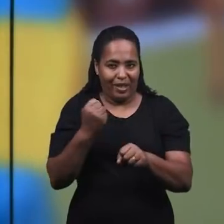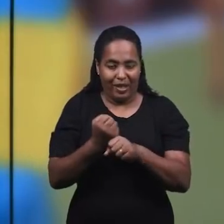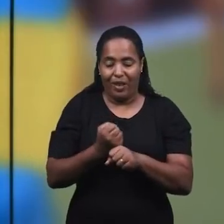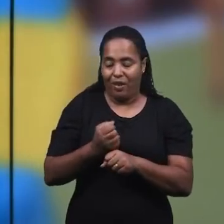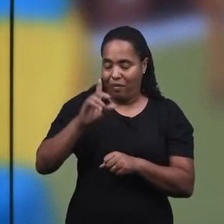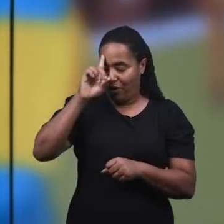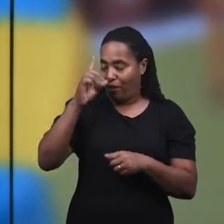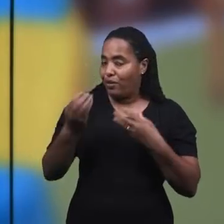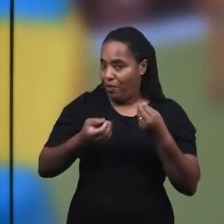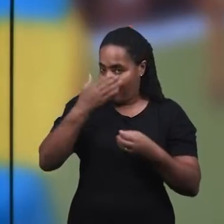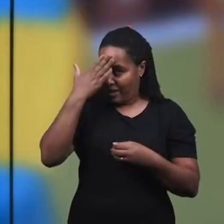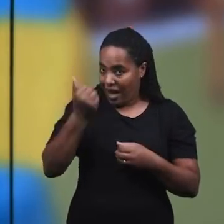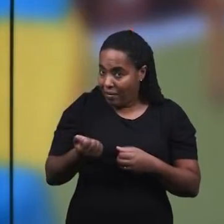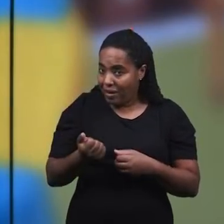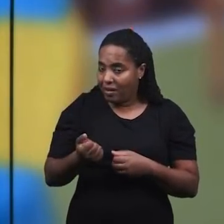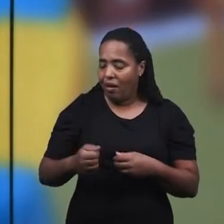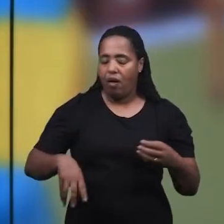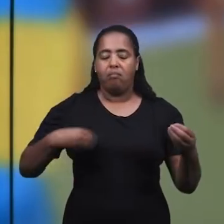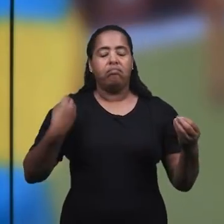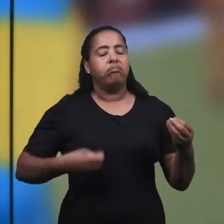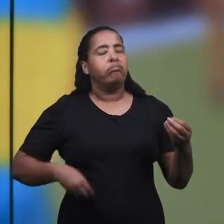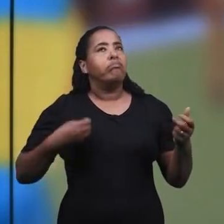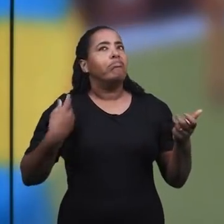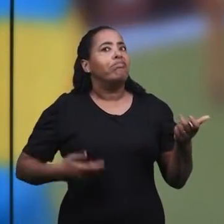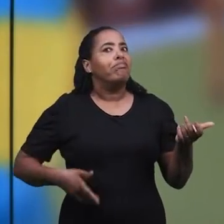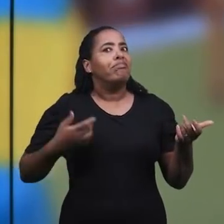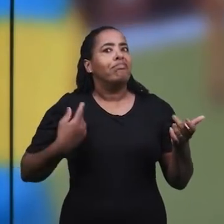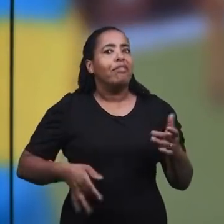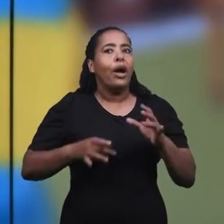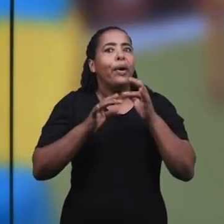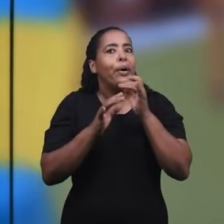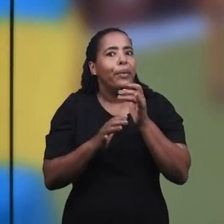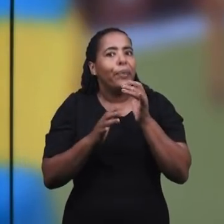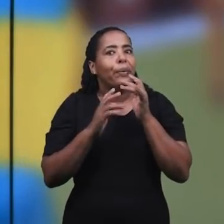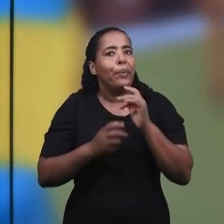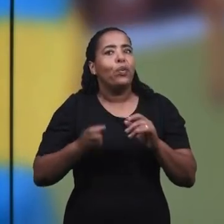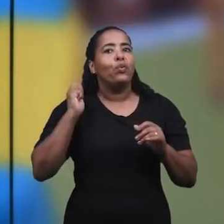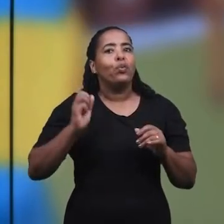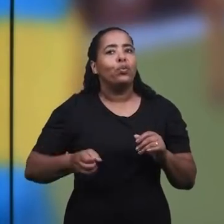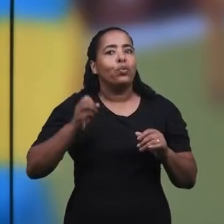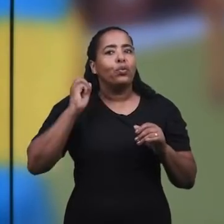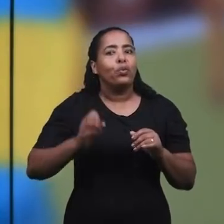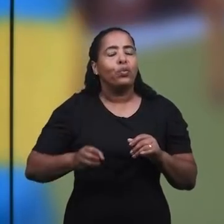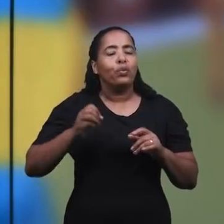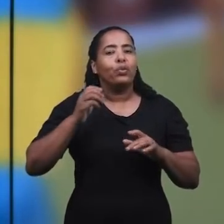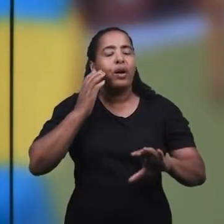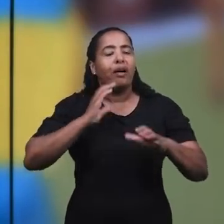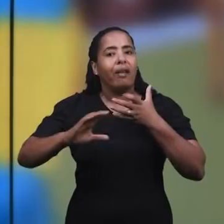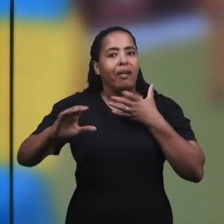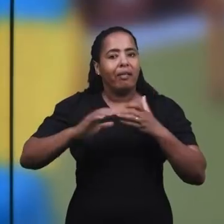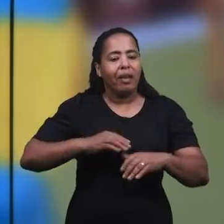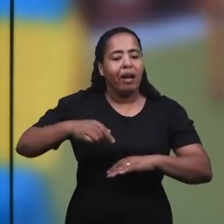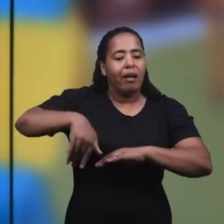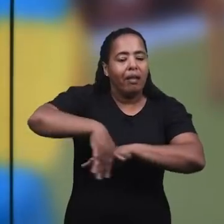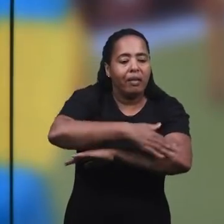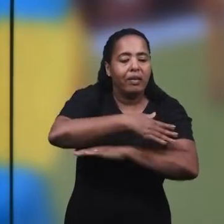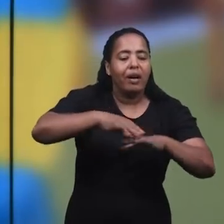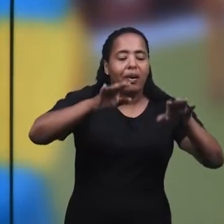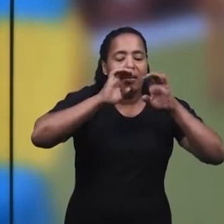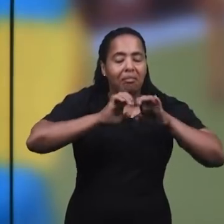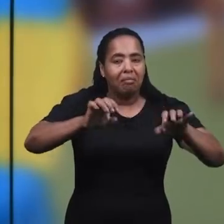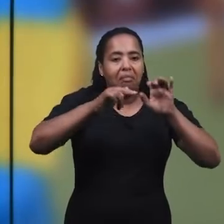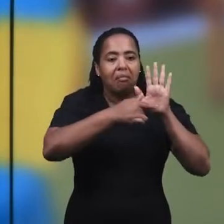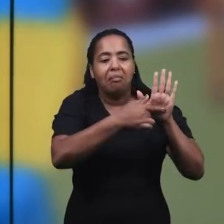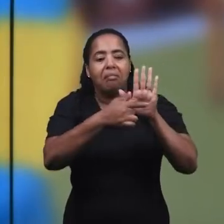tocar os louvores, tocar instrumentos, cantar os louvores, evangelizar, falar de